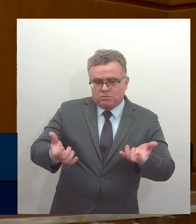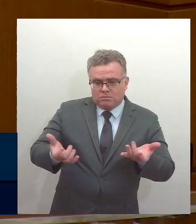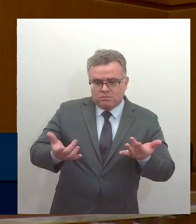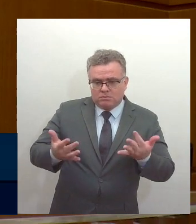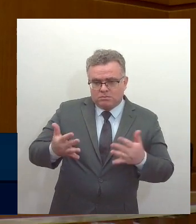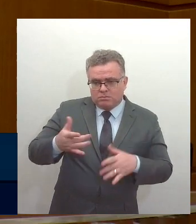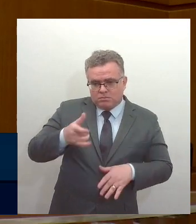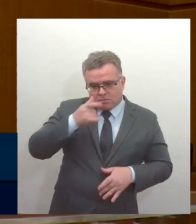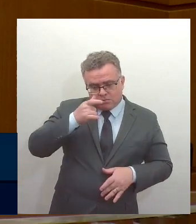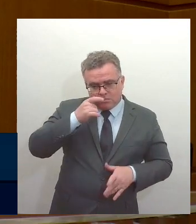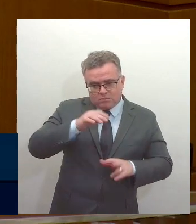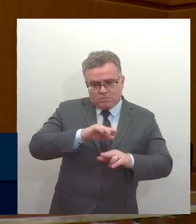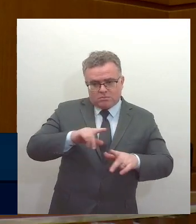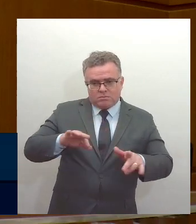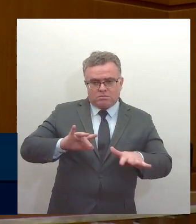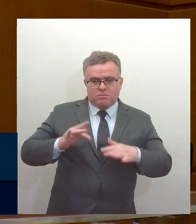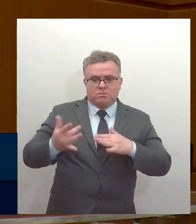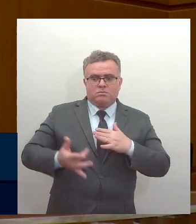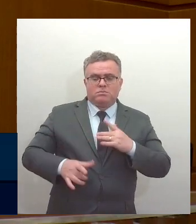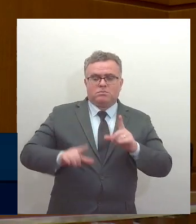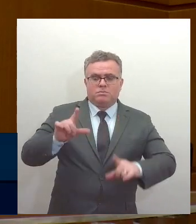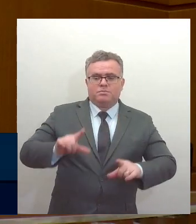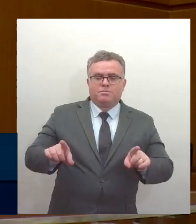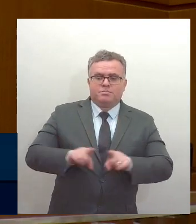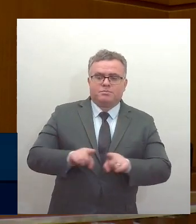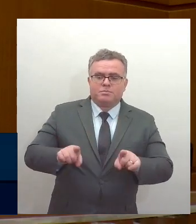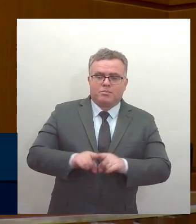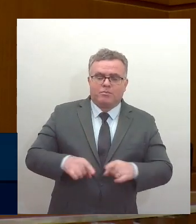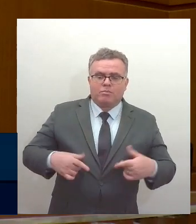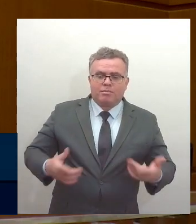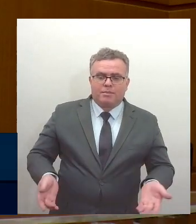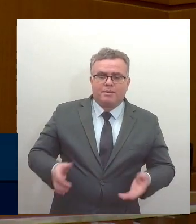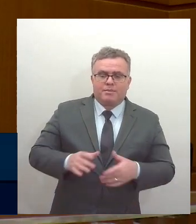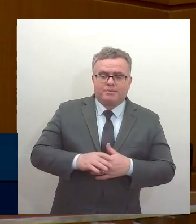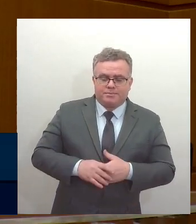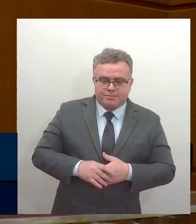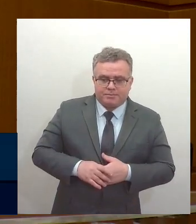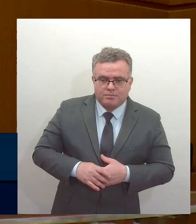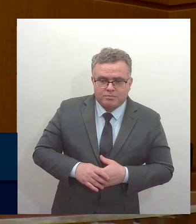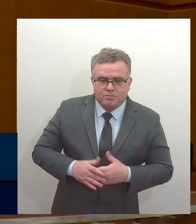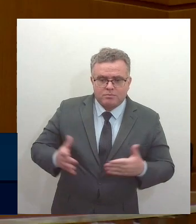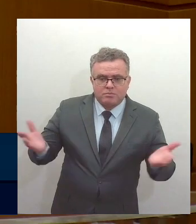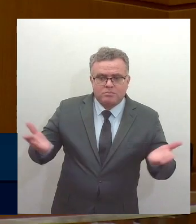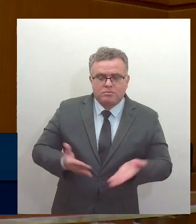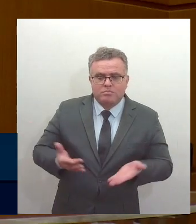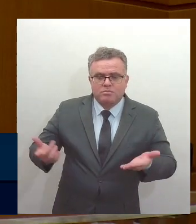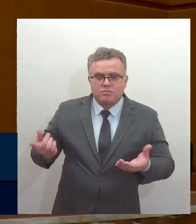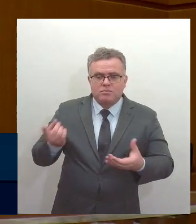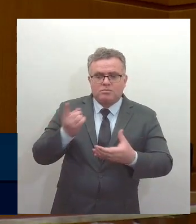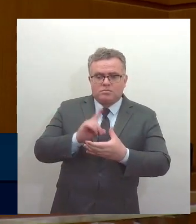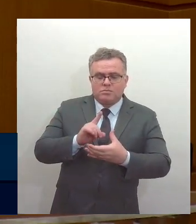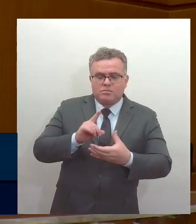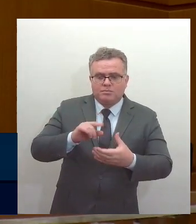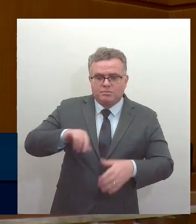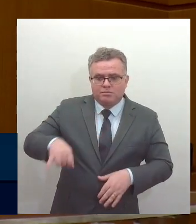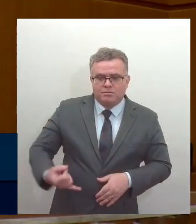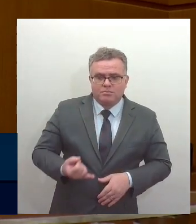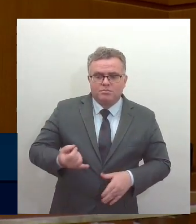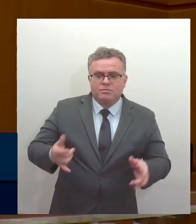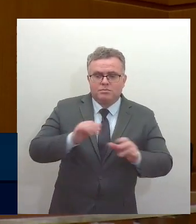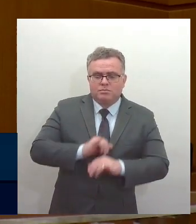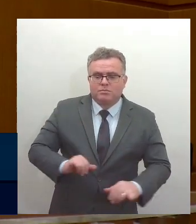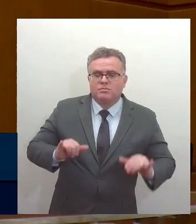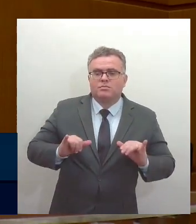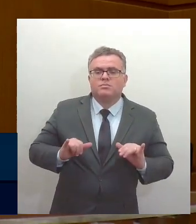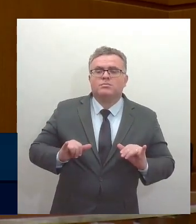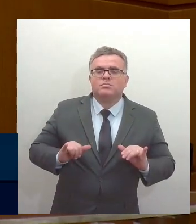aqui presente. Uso a tribuna na manhã de hoje, senhor presidente, inicialmente para registrar a conclusão da